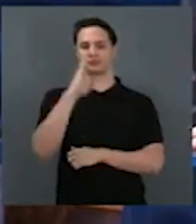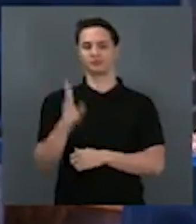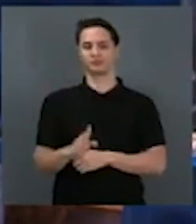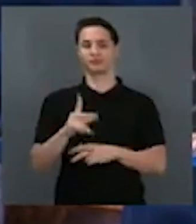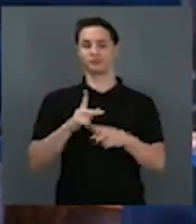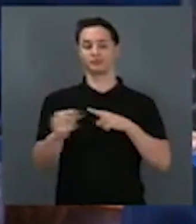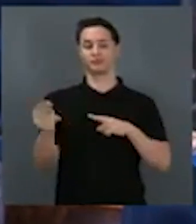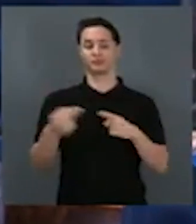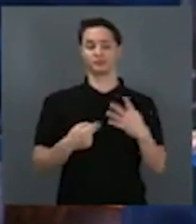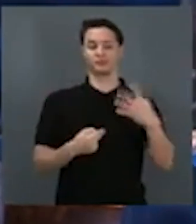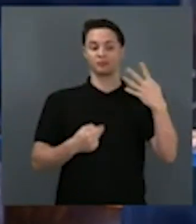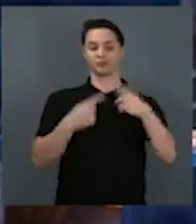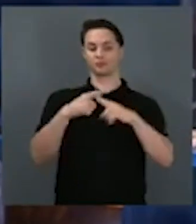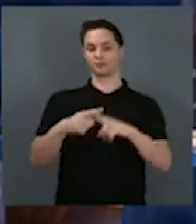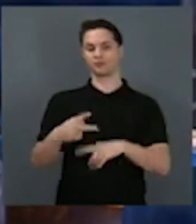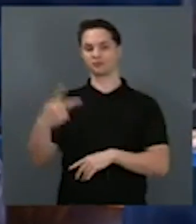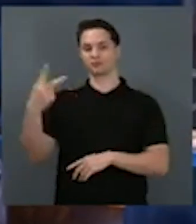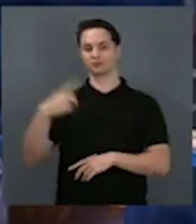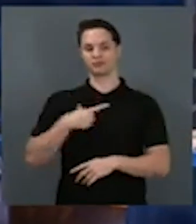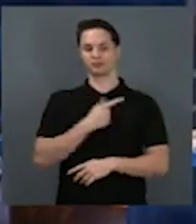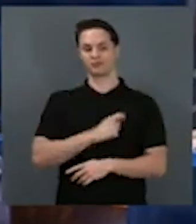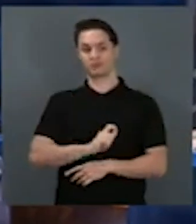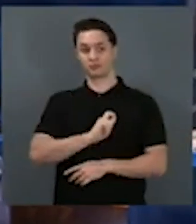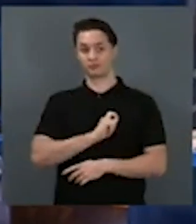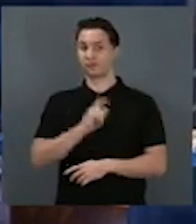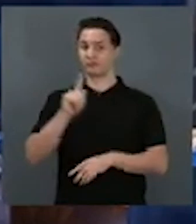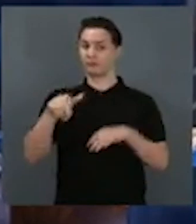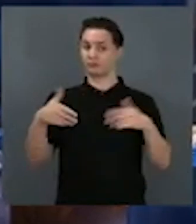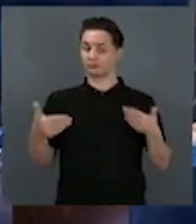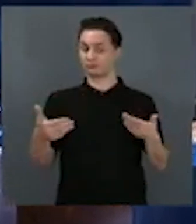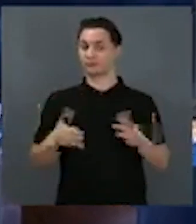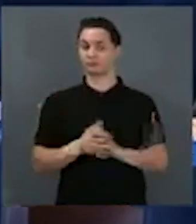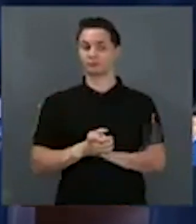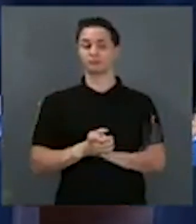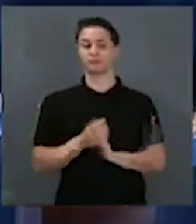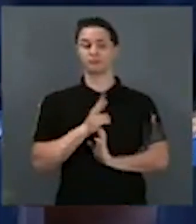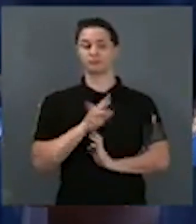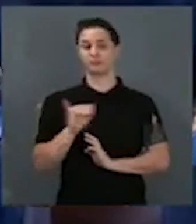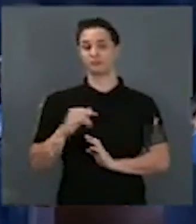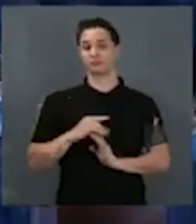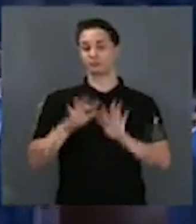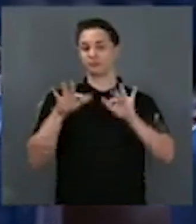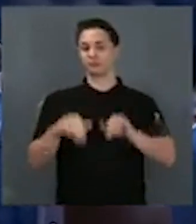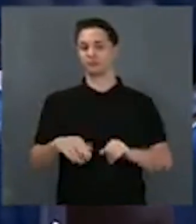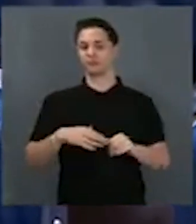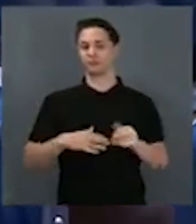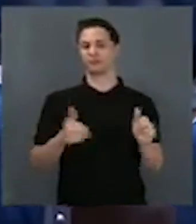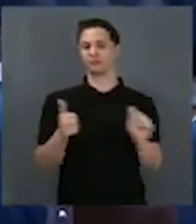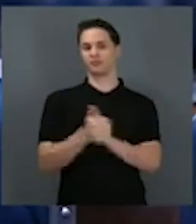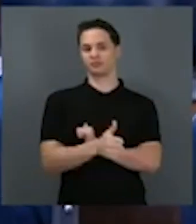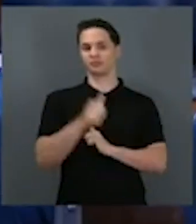agora de 4-2 da Espanha, né? E vão para a final no esporte feminino.